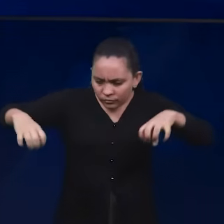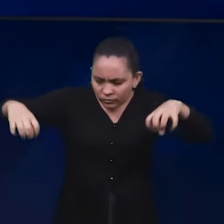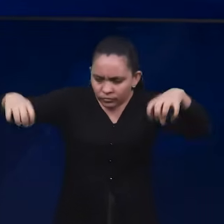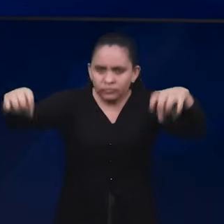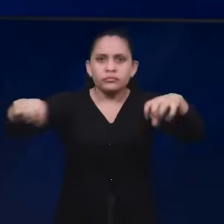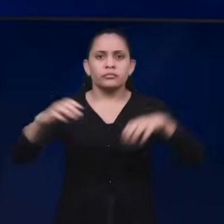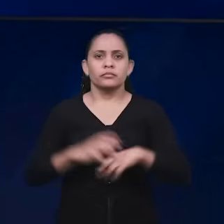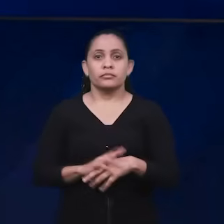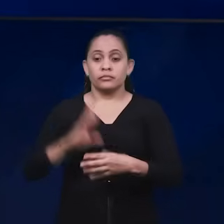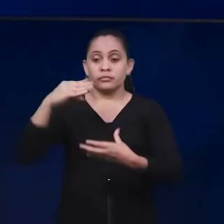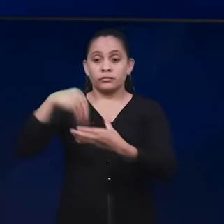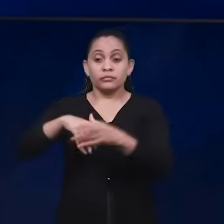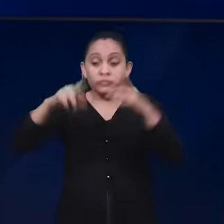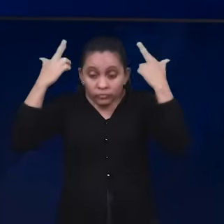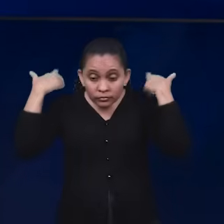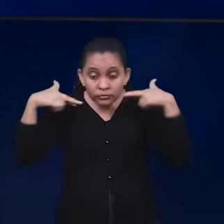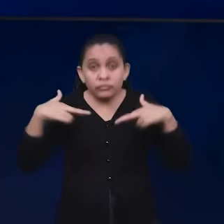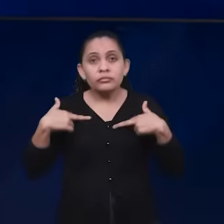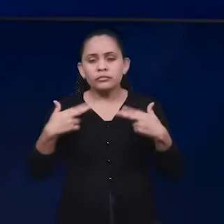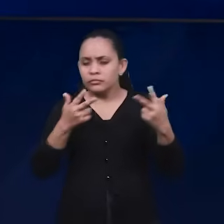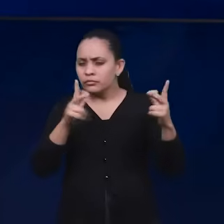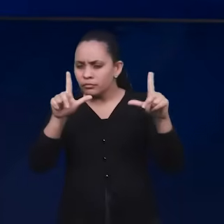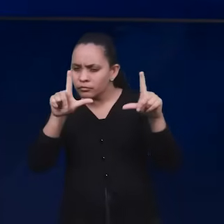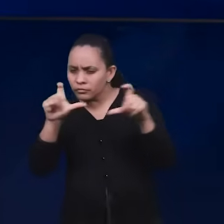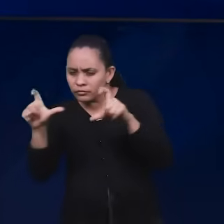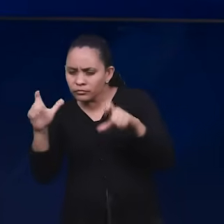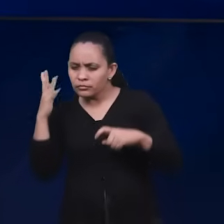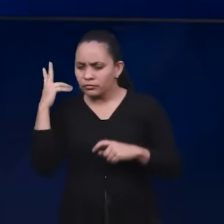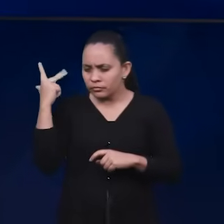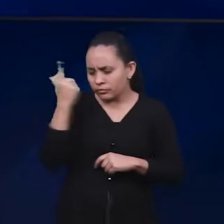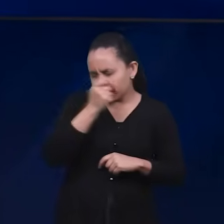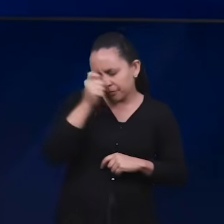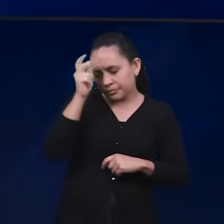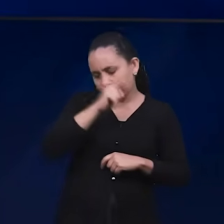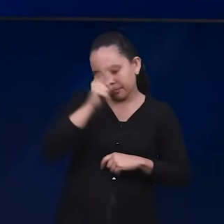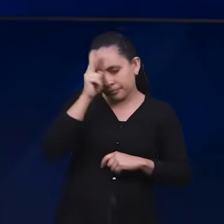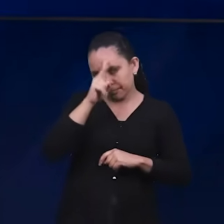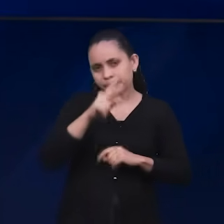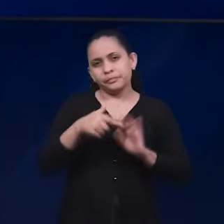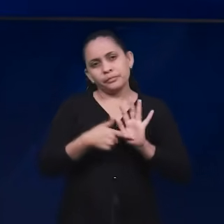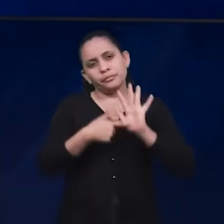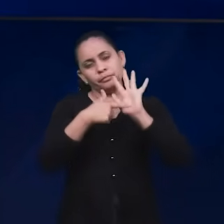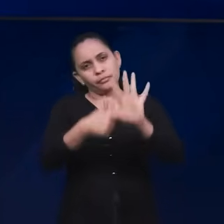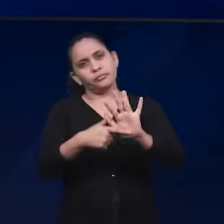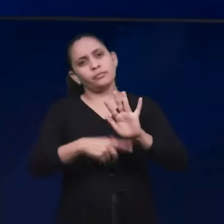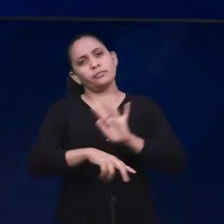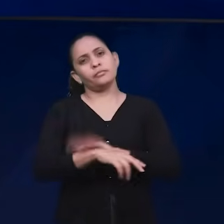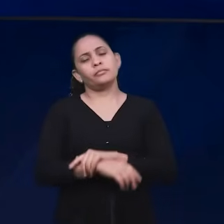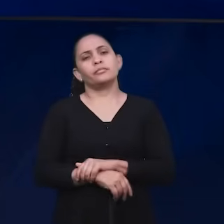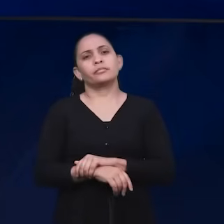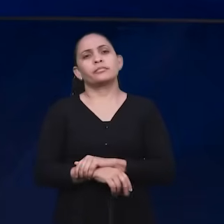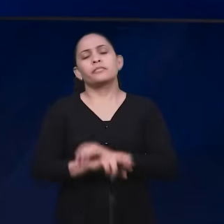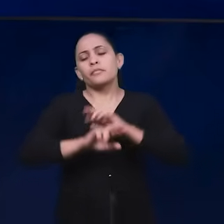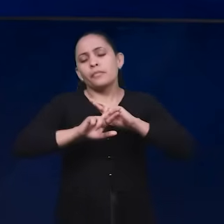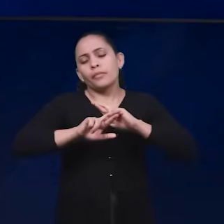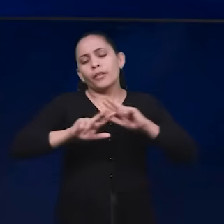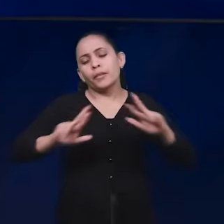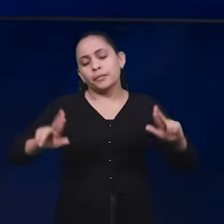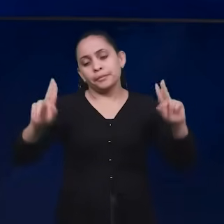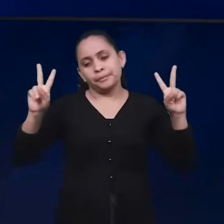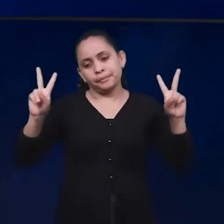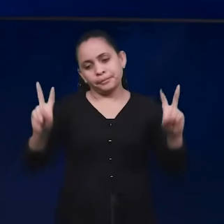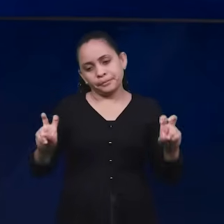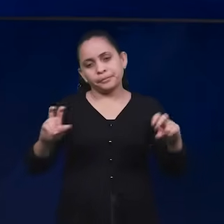pedras. Mas observem todas essas fotos que aparecem em livros de história, de tantos